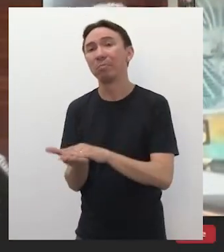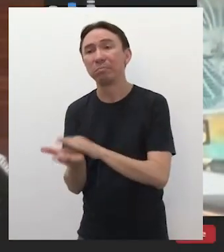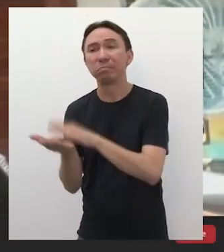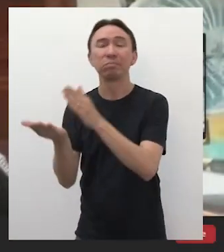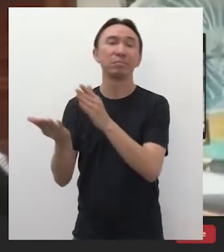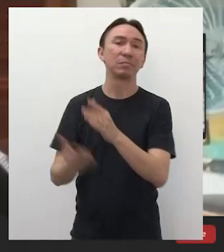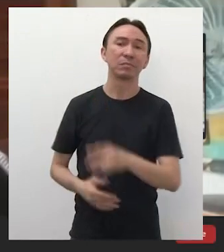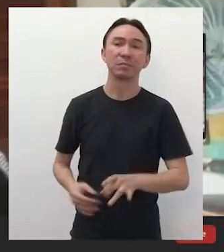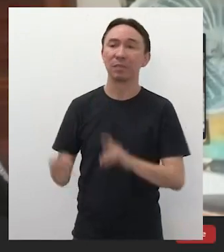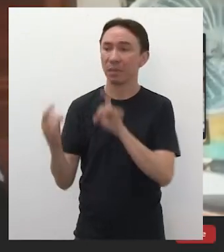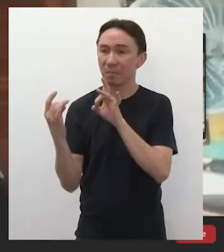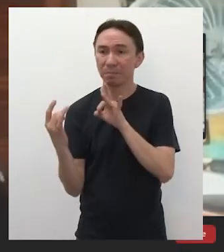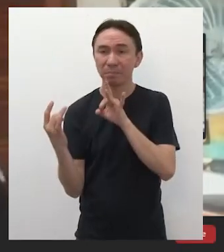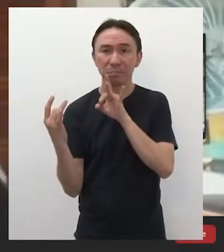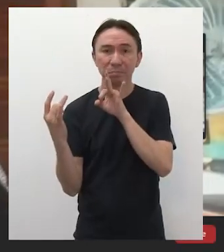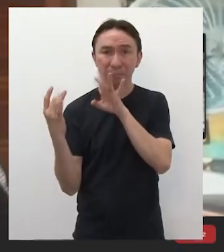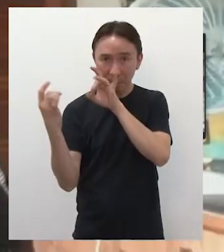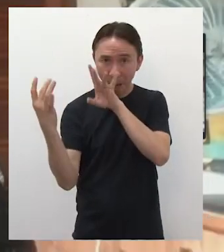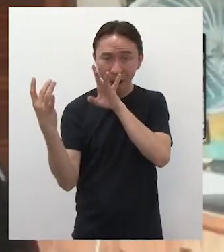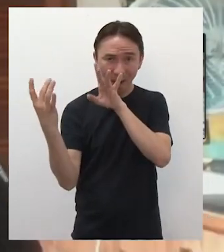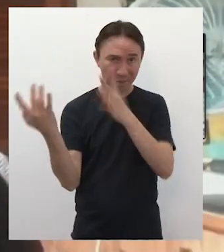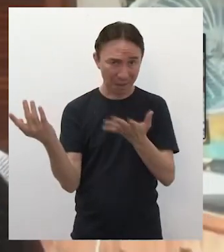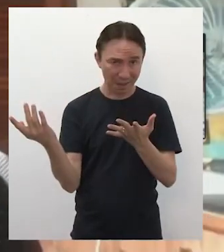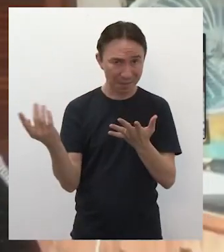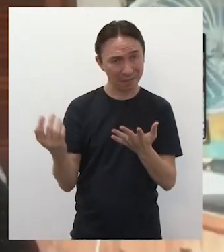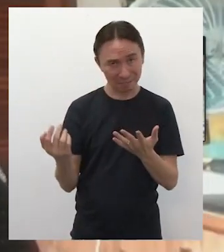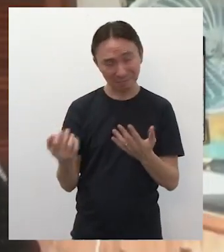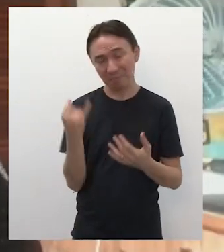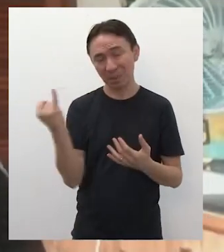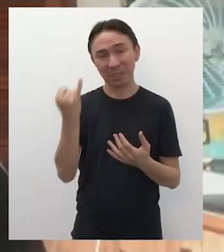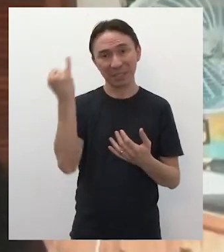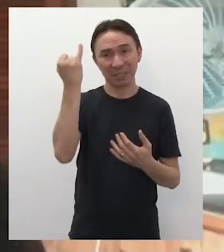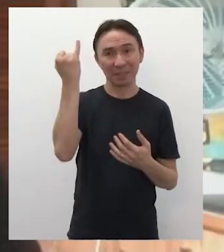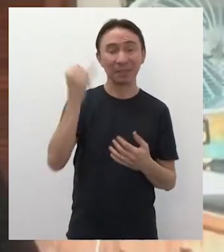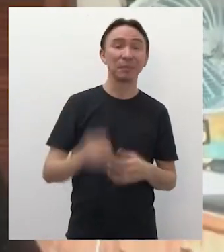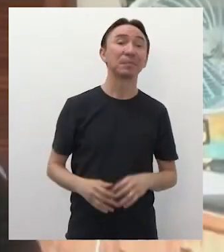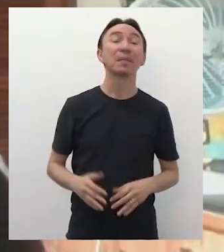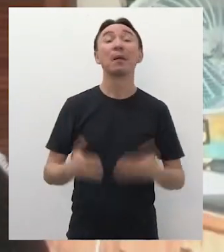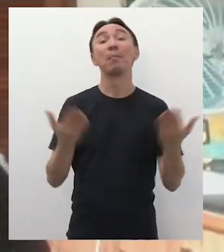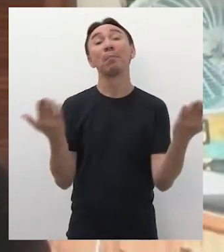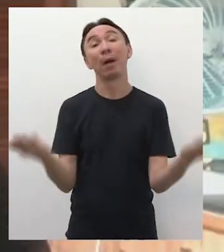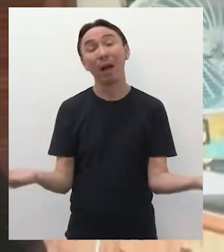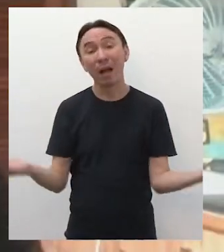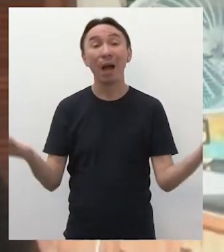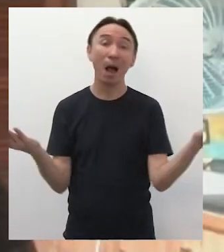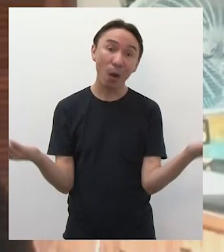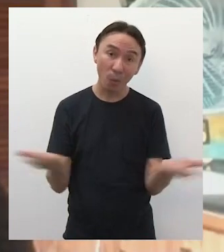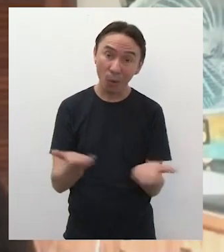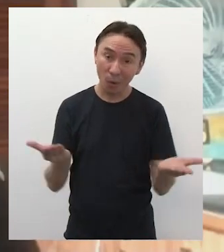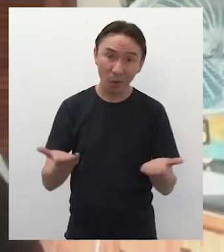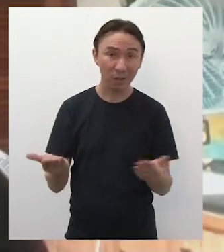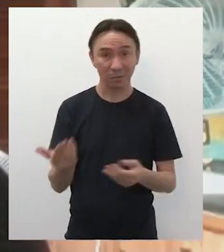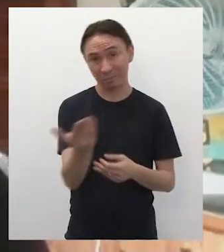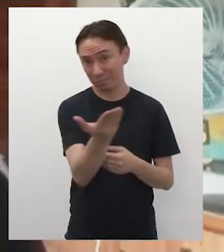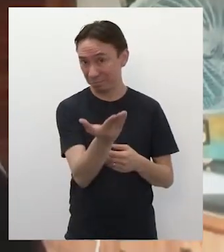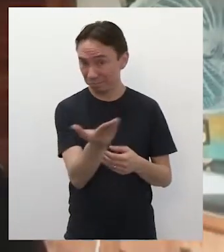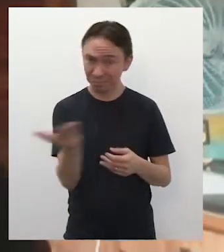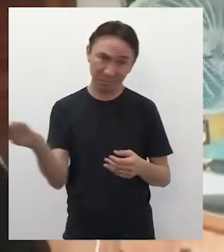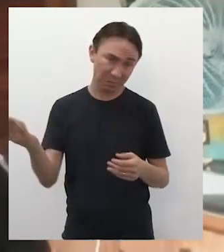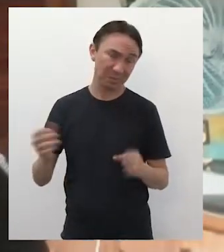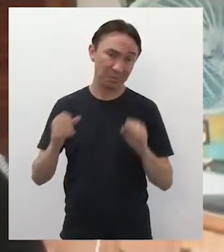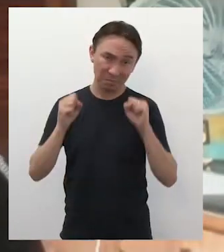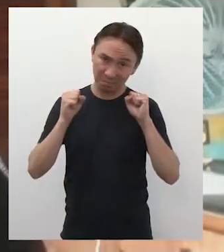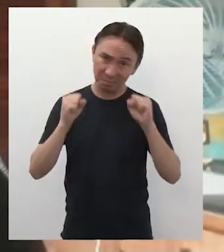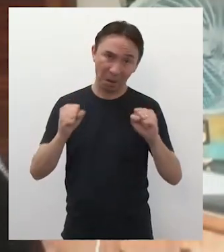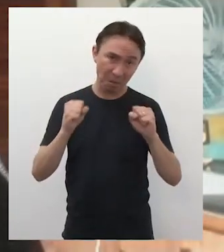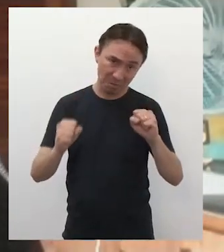dos nossos feedbacks no dia a dia com os nossos estudantes. Agora, então, seria muito bem-vindo se a gente pudesse ter